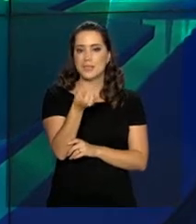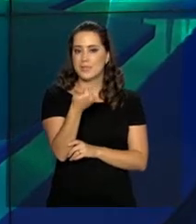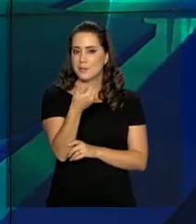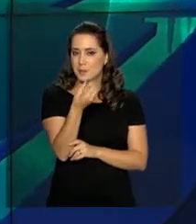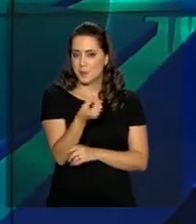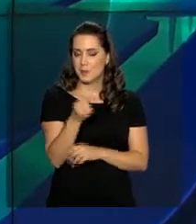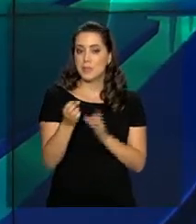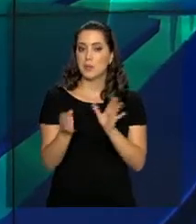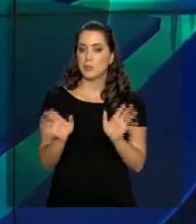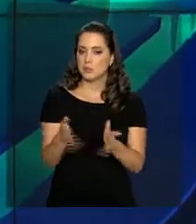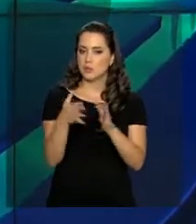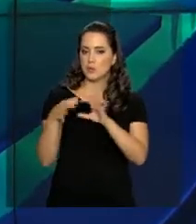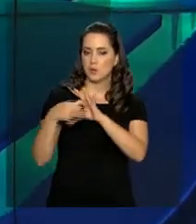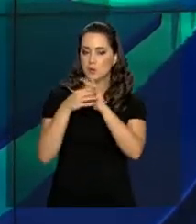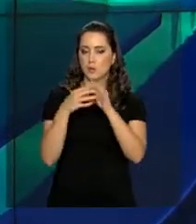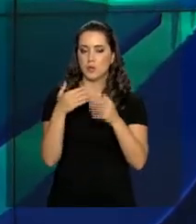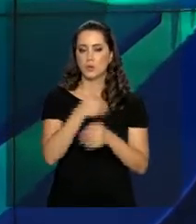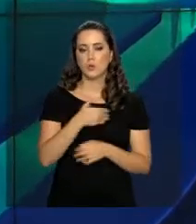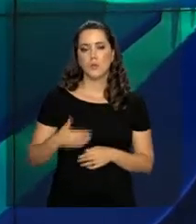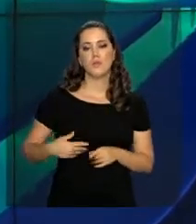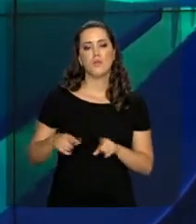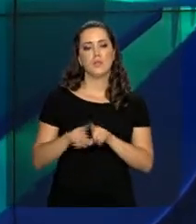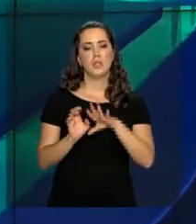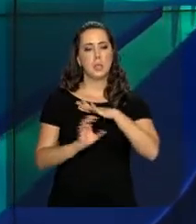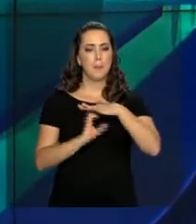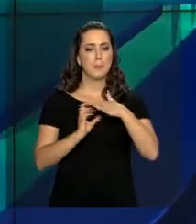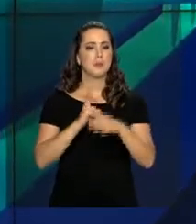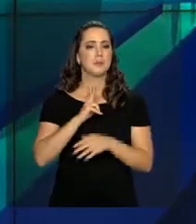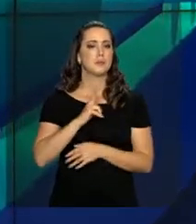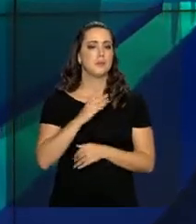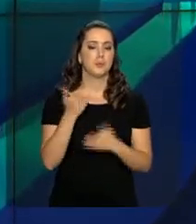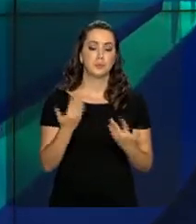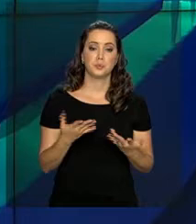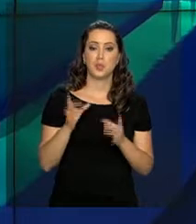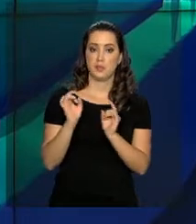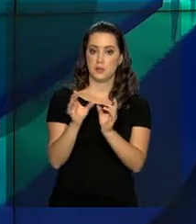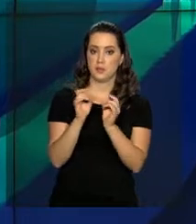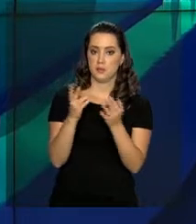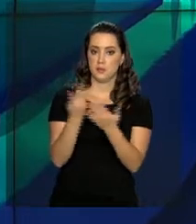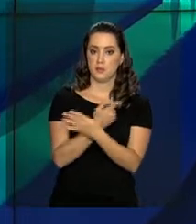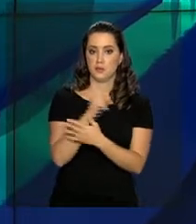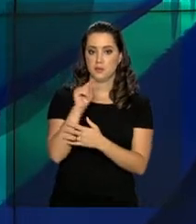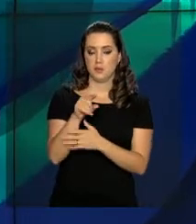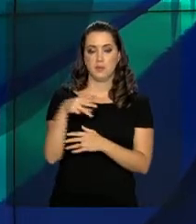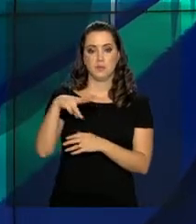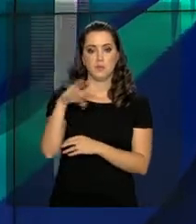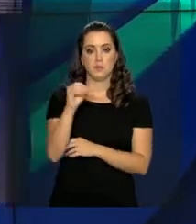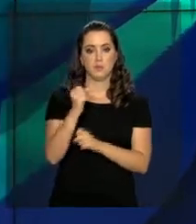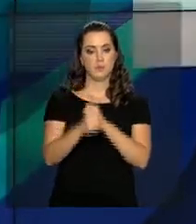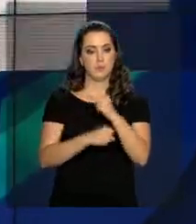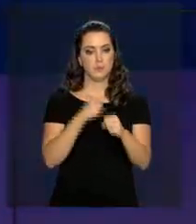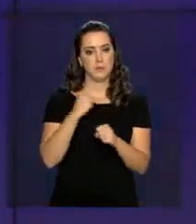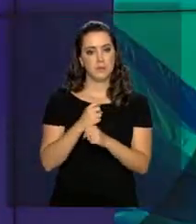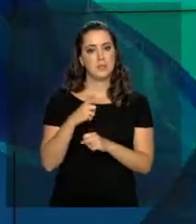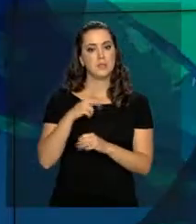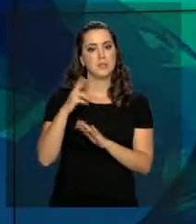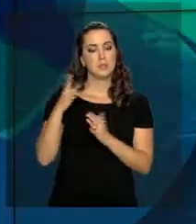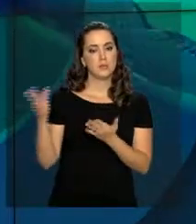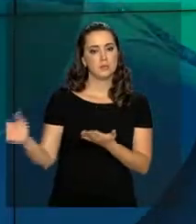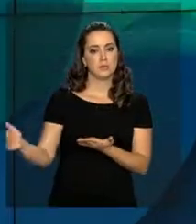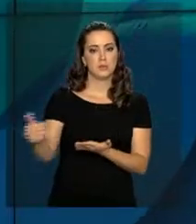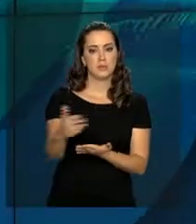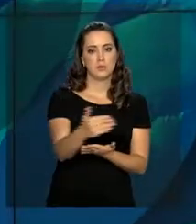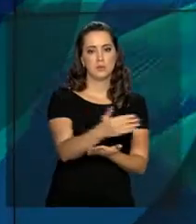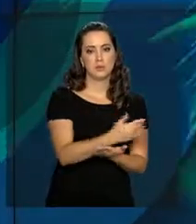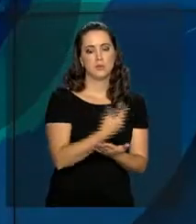incentivar parcerias entre o poder público ea iniciativa privada os leilões que devem ocorrer em março do ano que vem tem